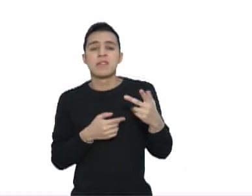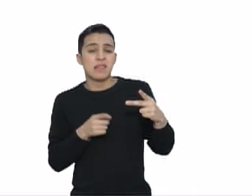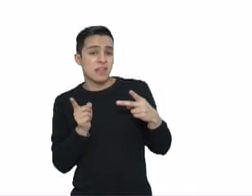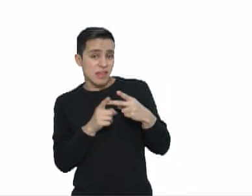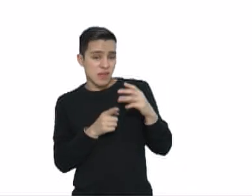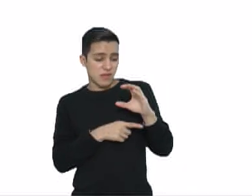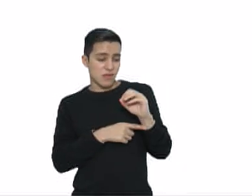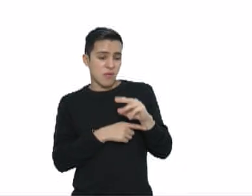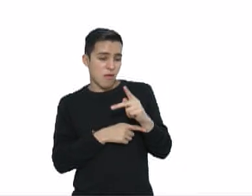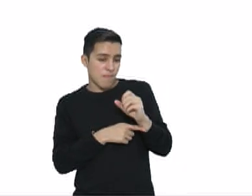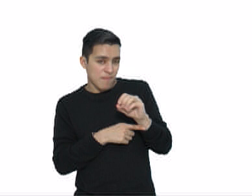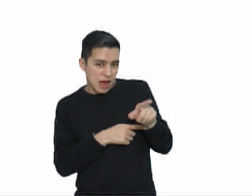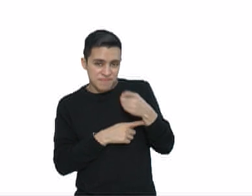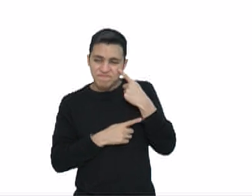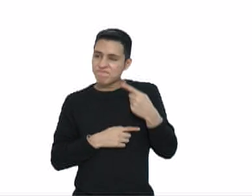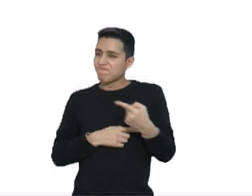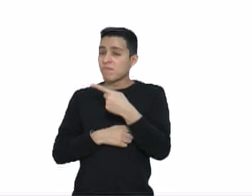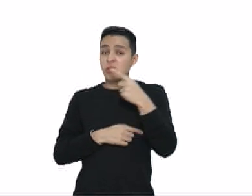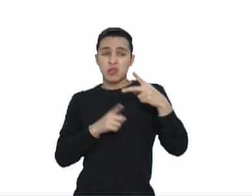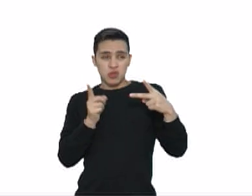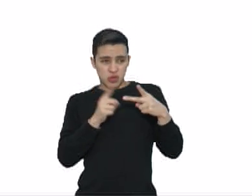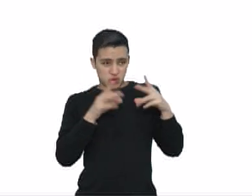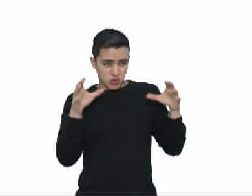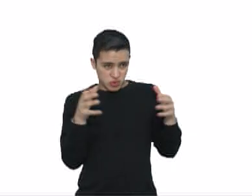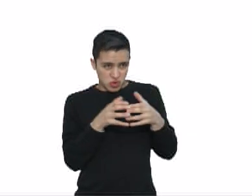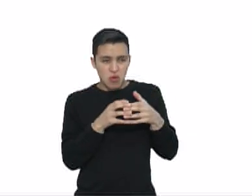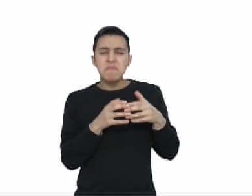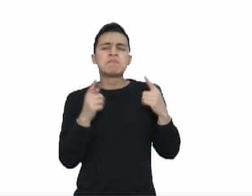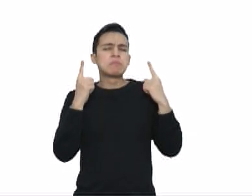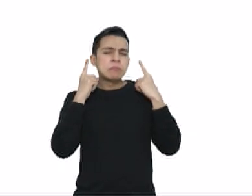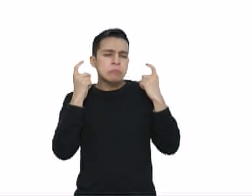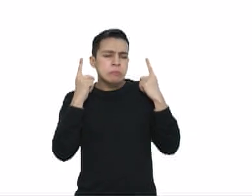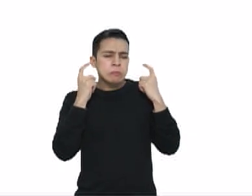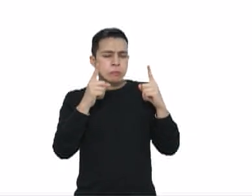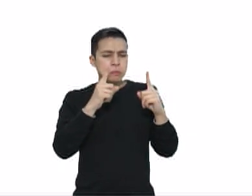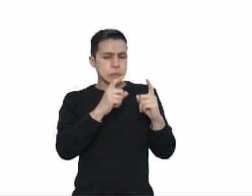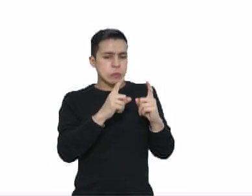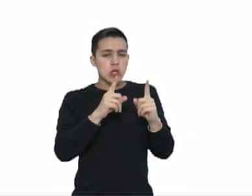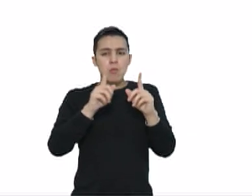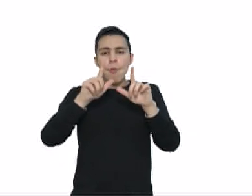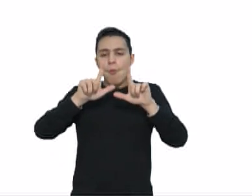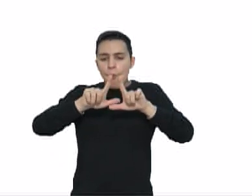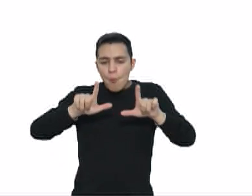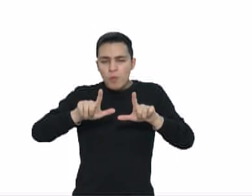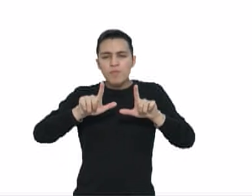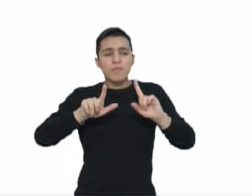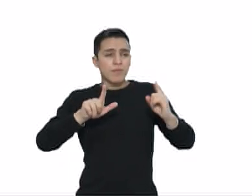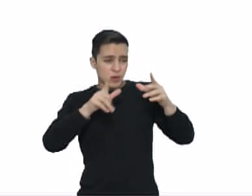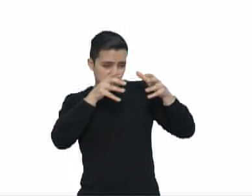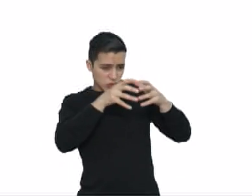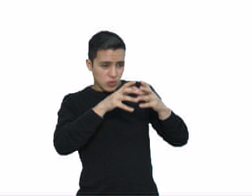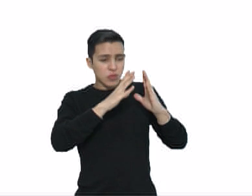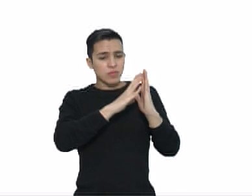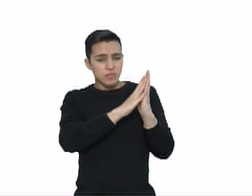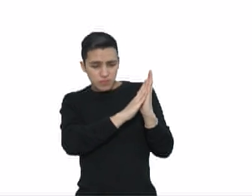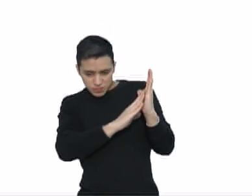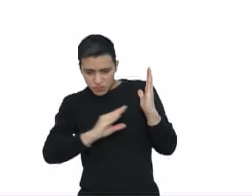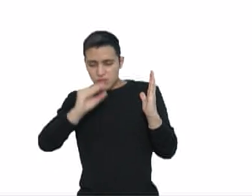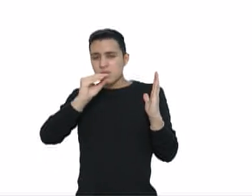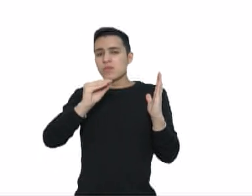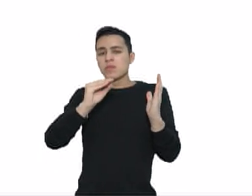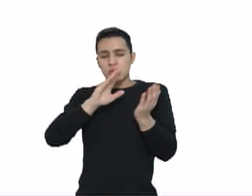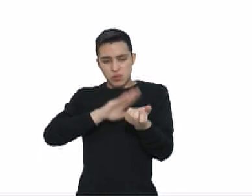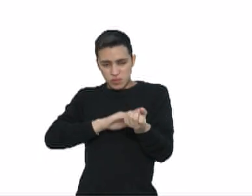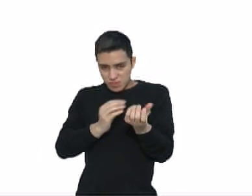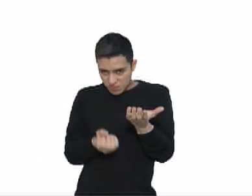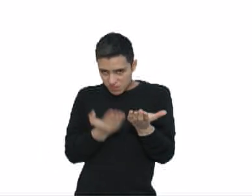compasso. Vejam que aqui nós temos dois grupos fazendo som e um em silêncio. O primeiro grupo, ele repete o som na segunda pulsação,